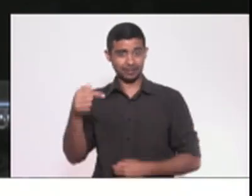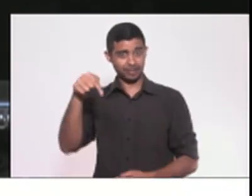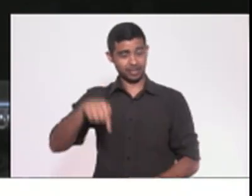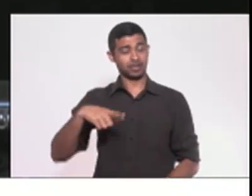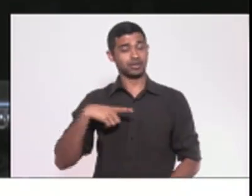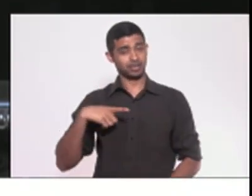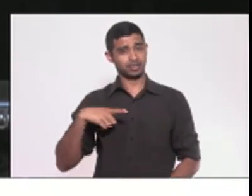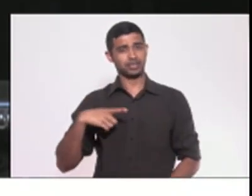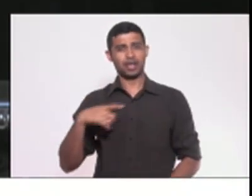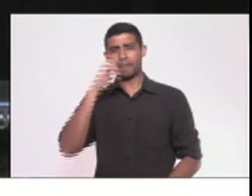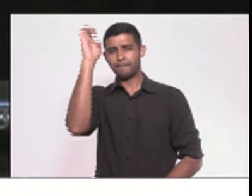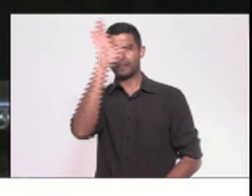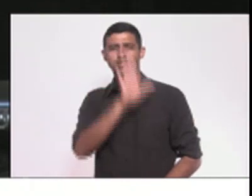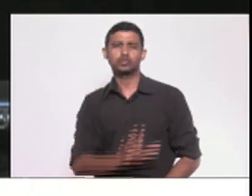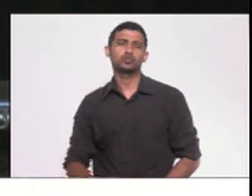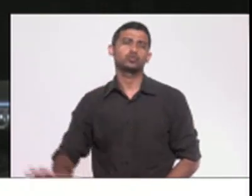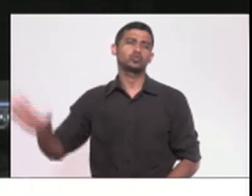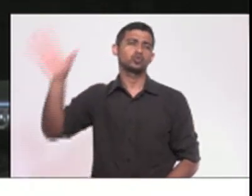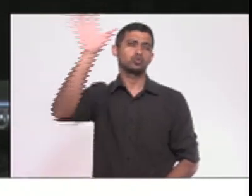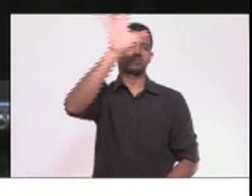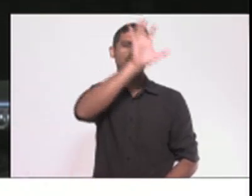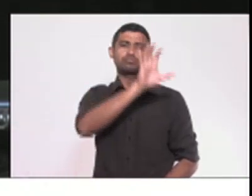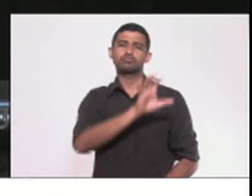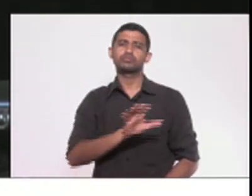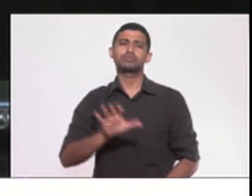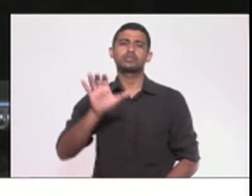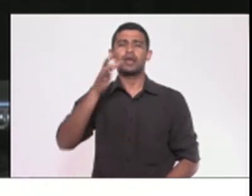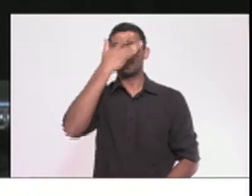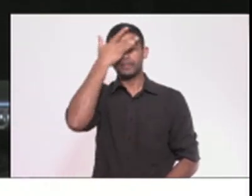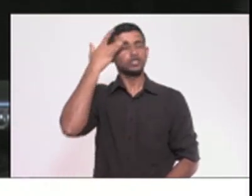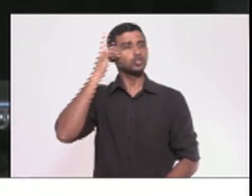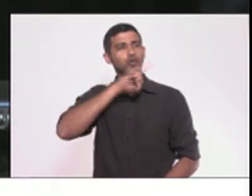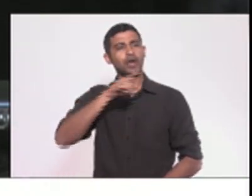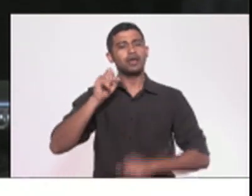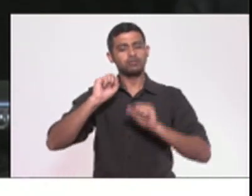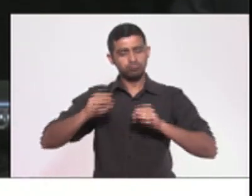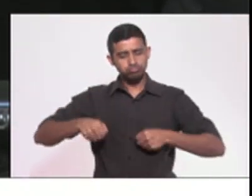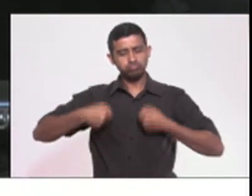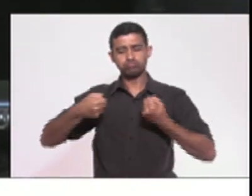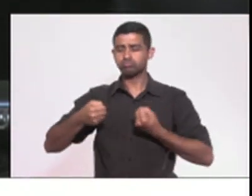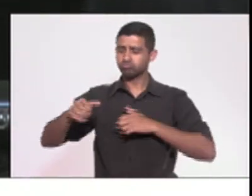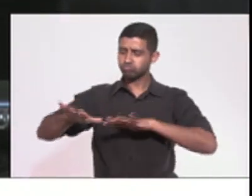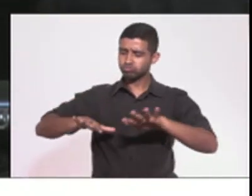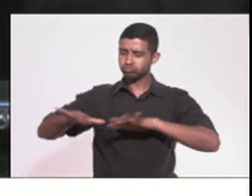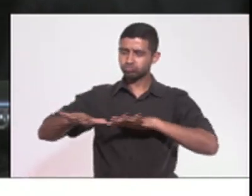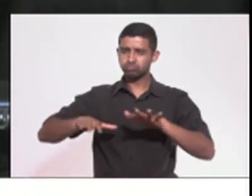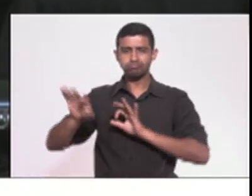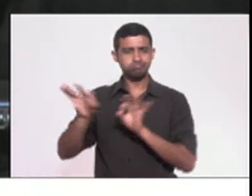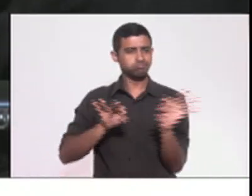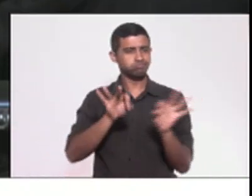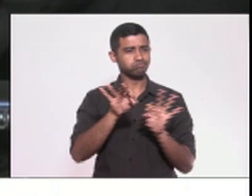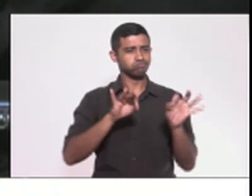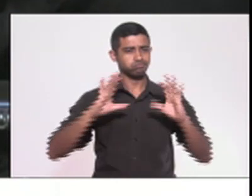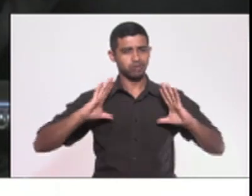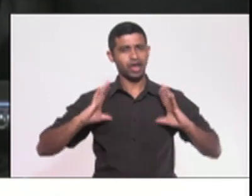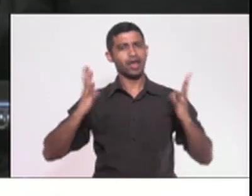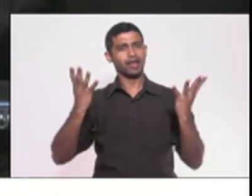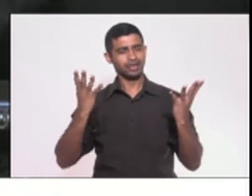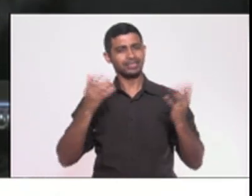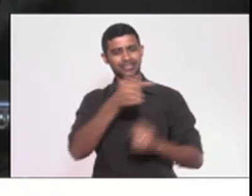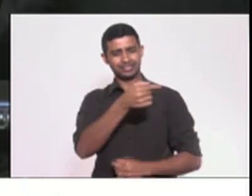temos, em todo o Brasil, pessoas mobilizadas, organizando eventos na